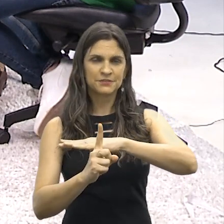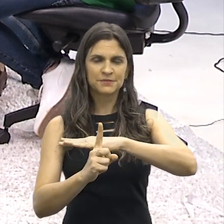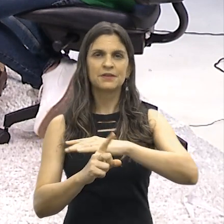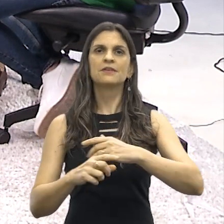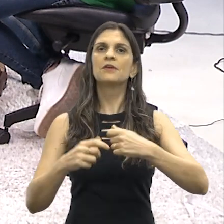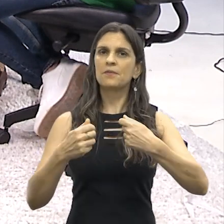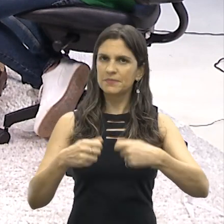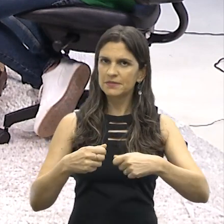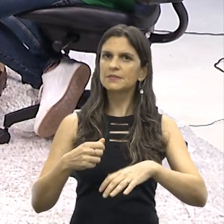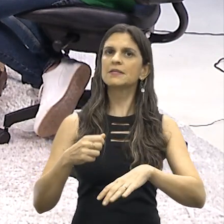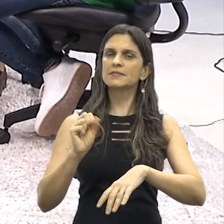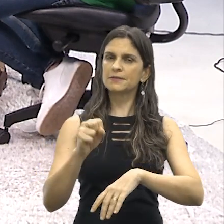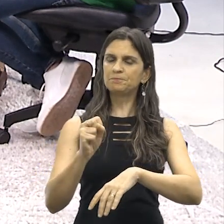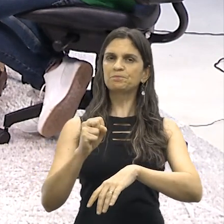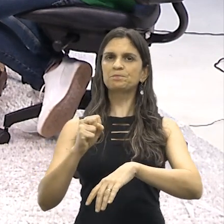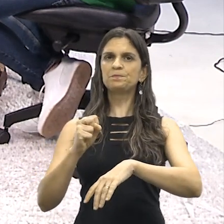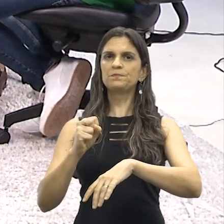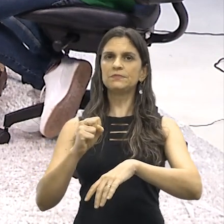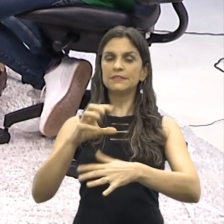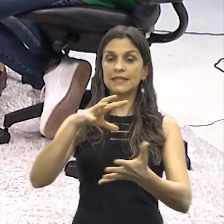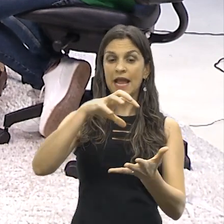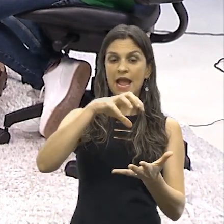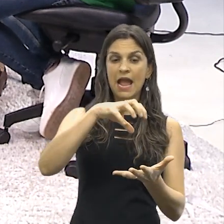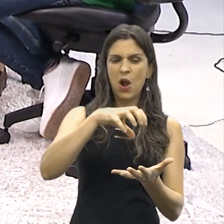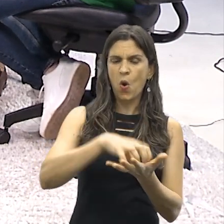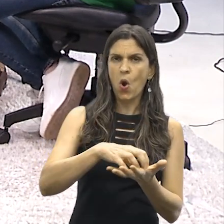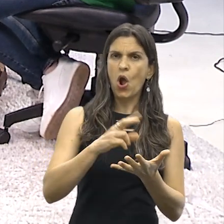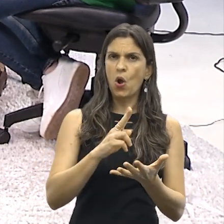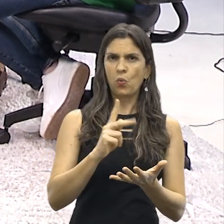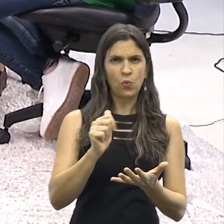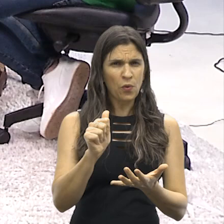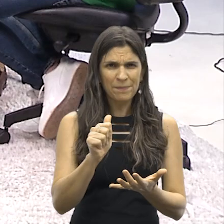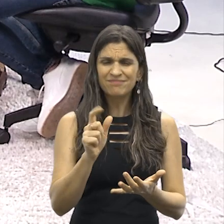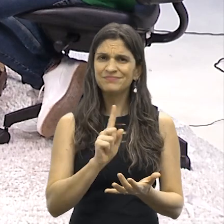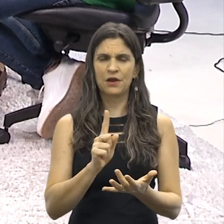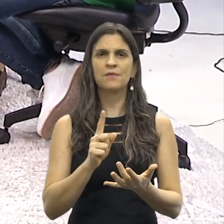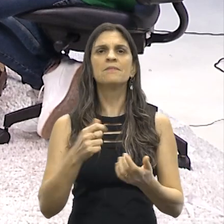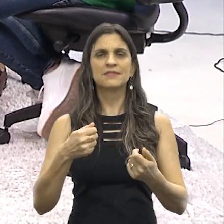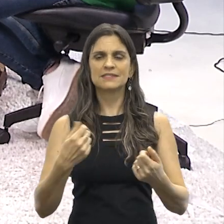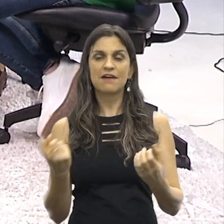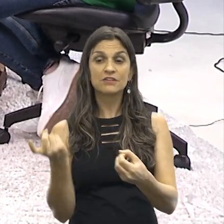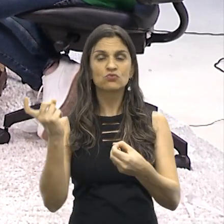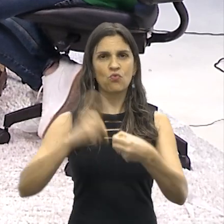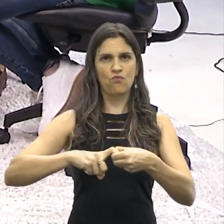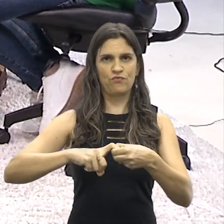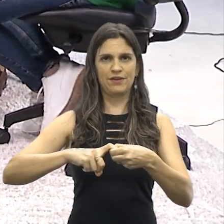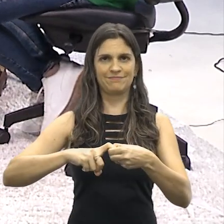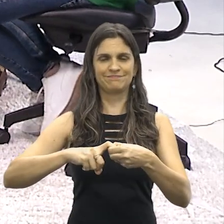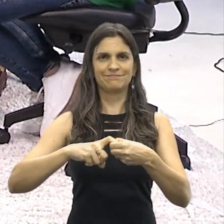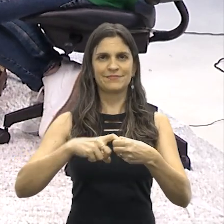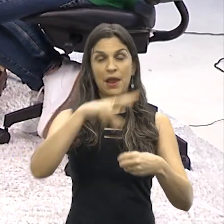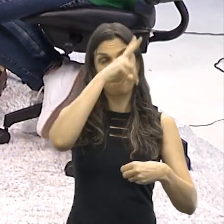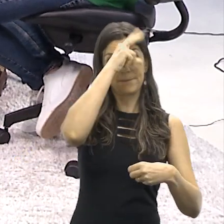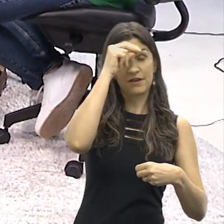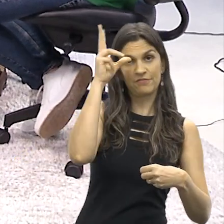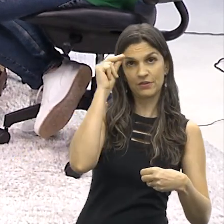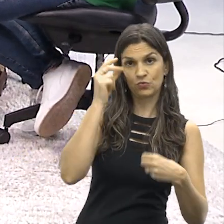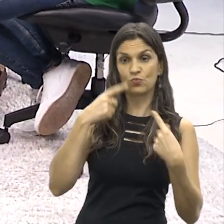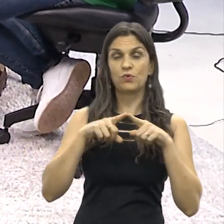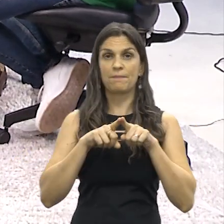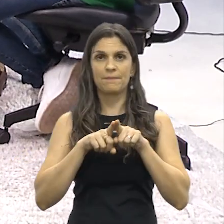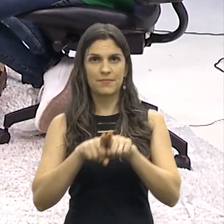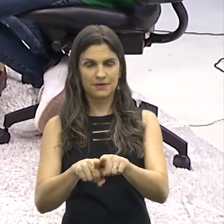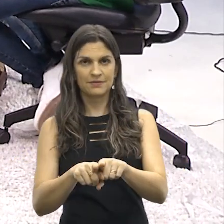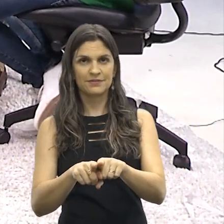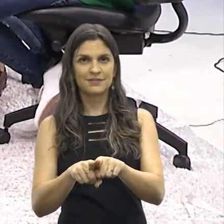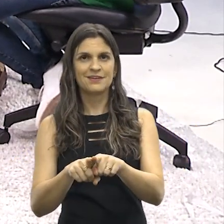A UPA-VET em si, seria? Em si. Mas se houvesse esse convênio entre prefeitura e clínicas já existentes, seria